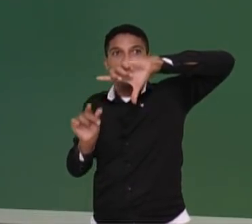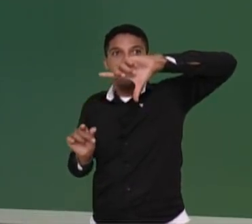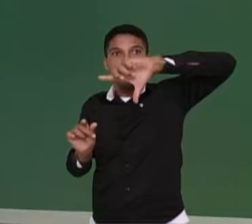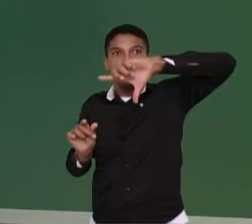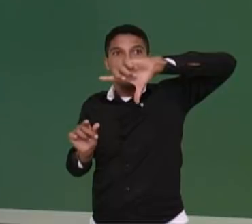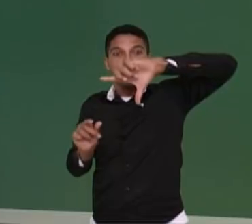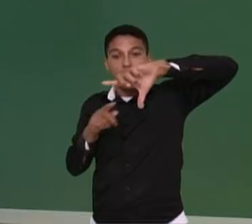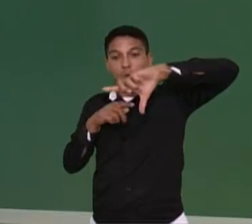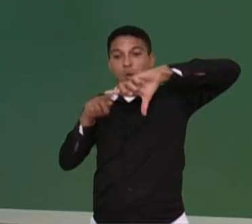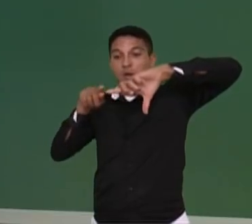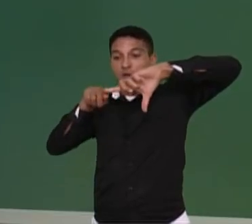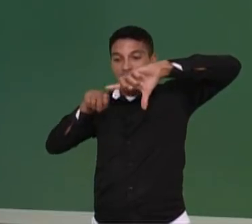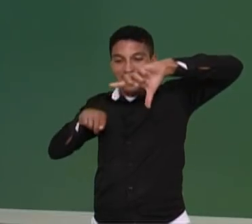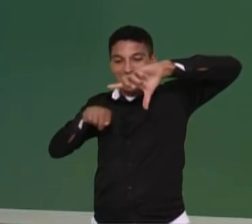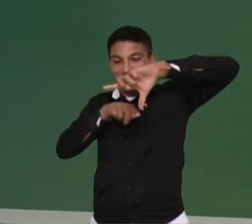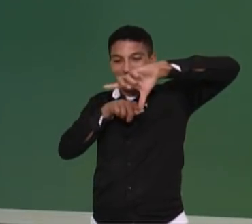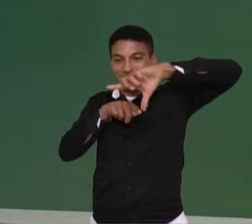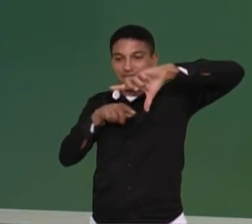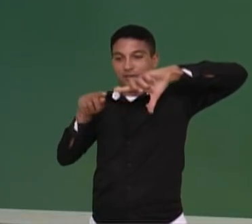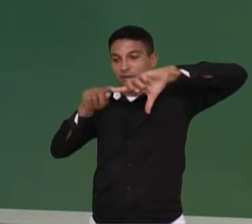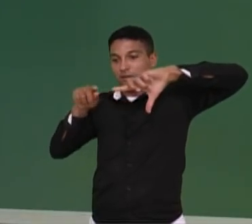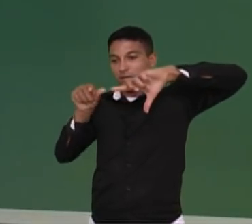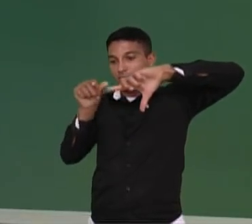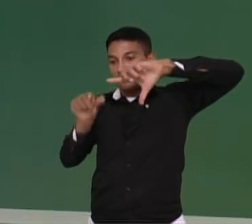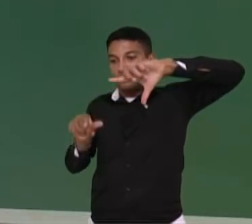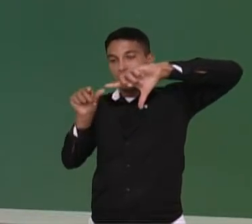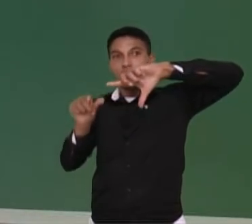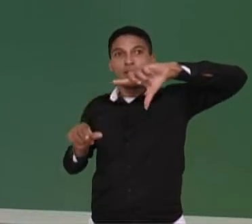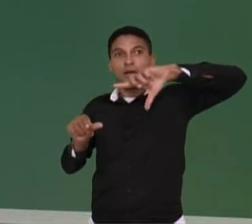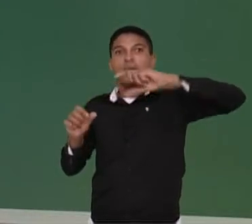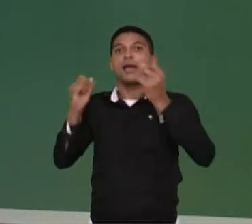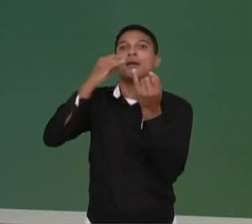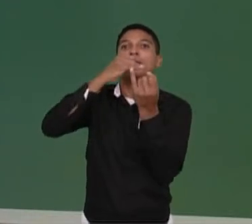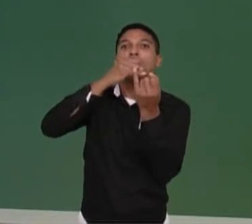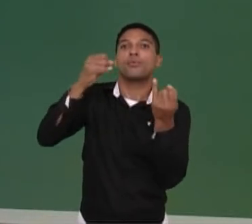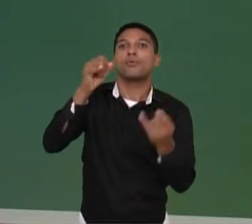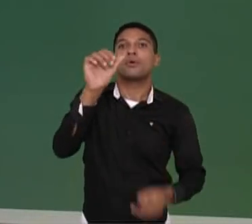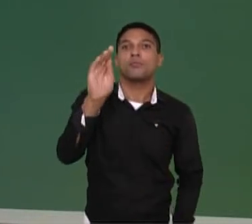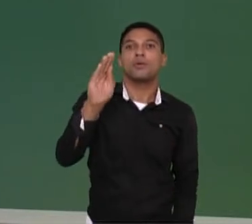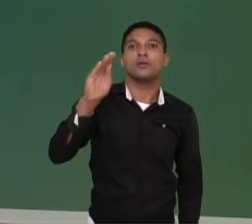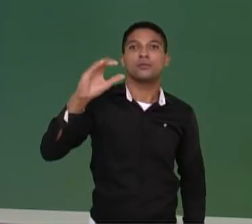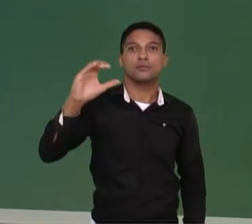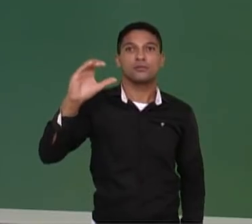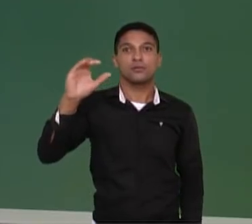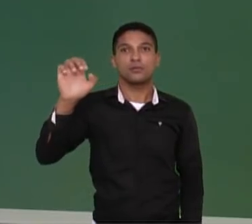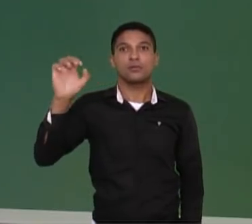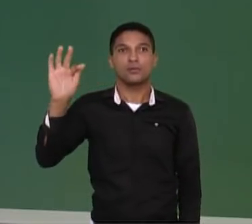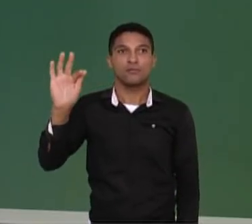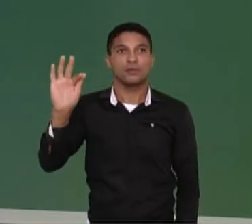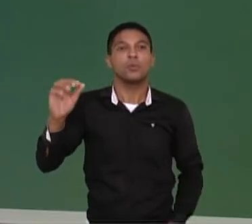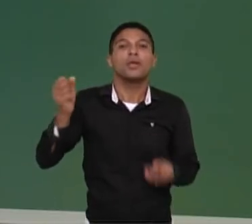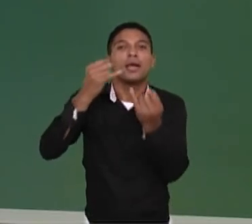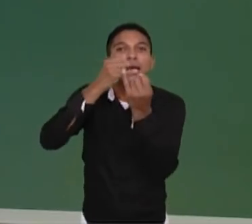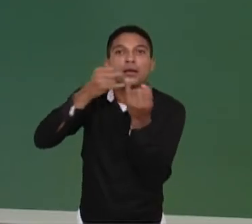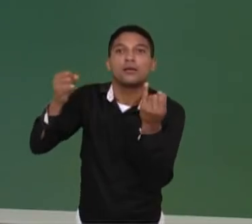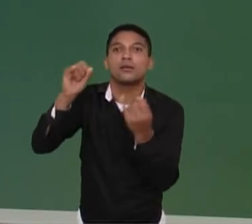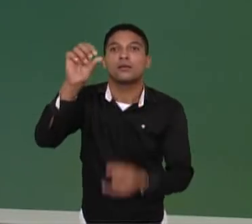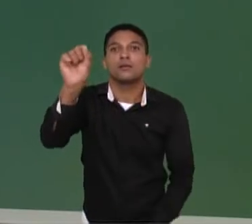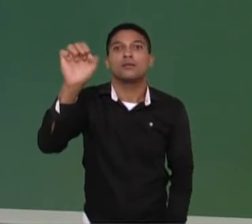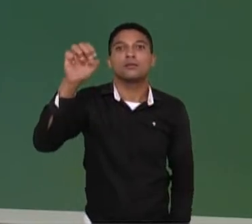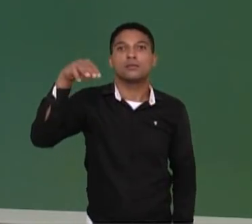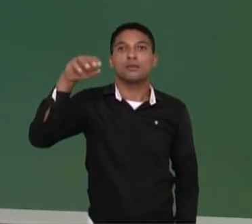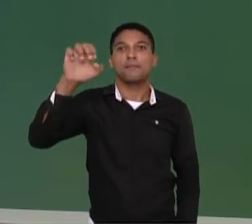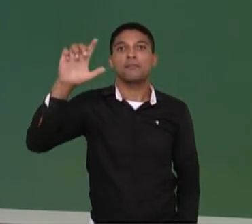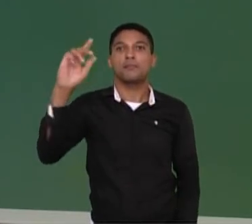BCEF. BCEF. E aí eu preciso determinar essa largura x. Se eles são semelhantes, eu vou